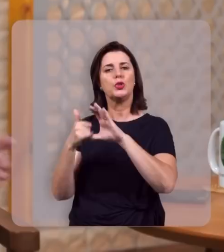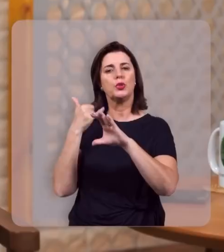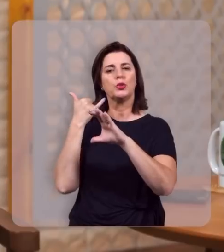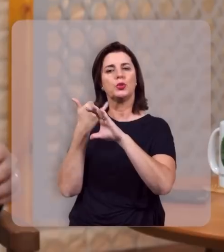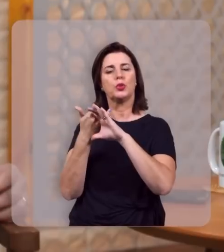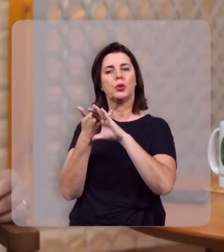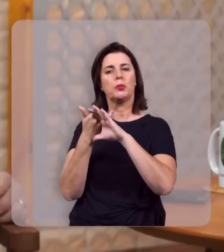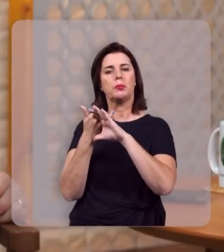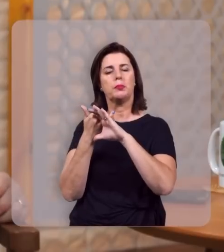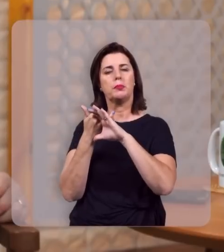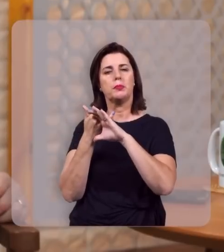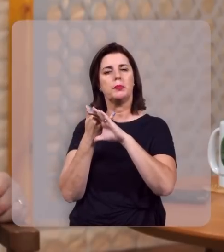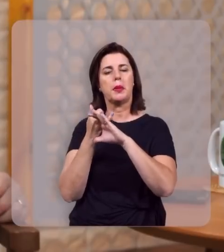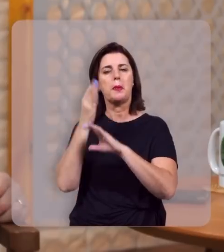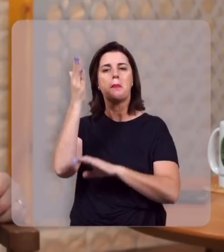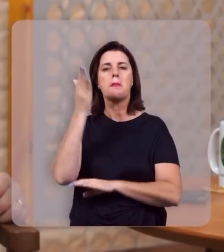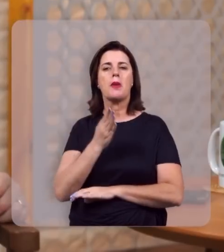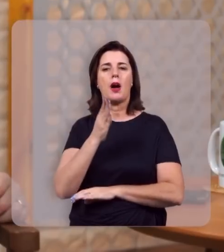o